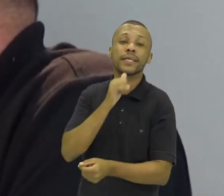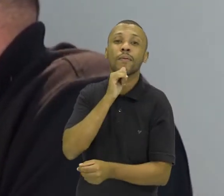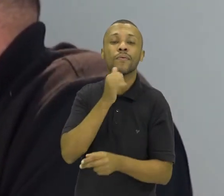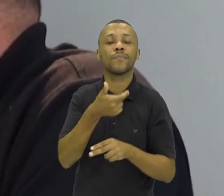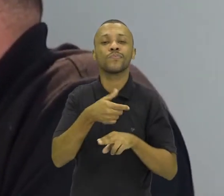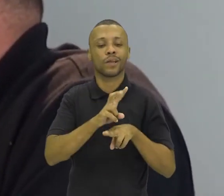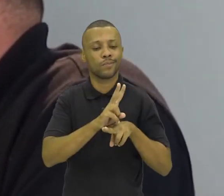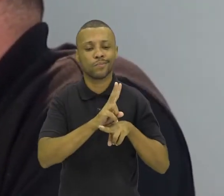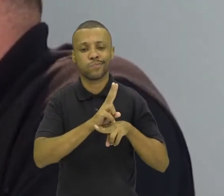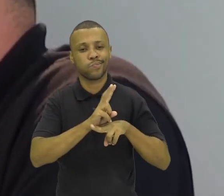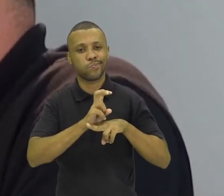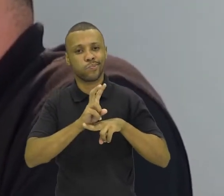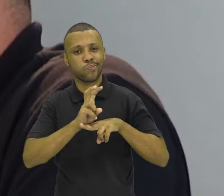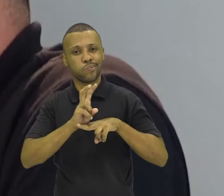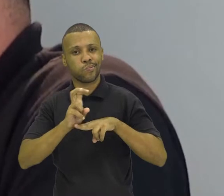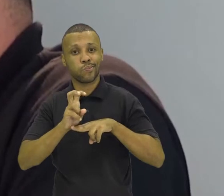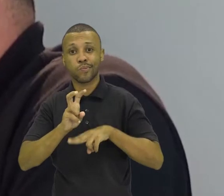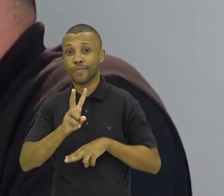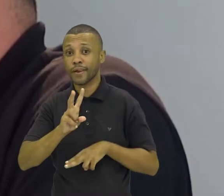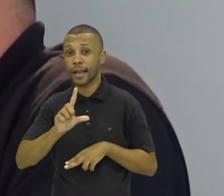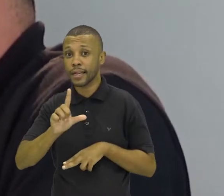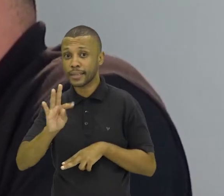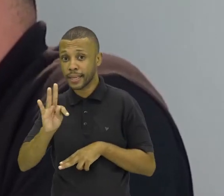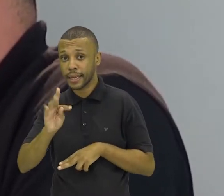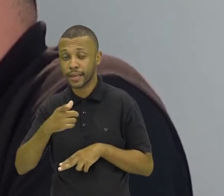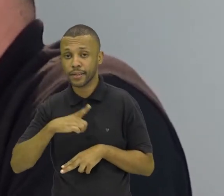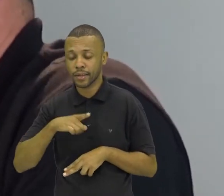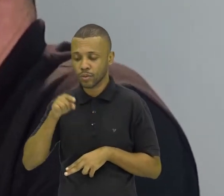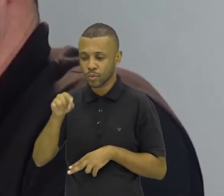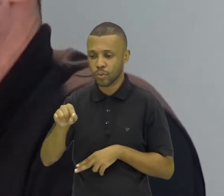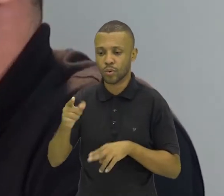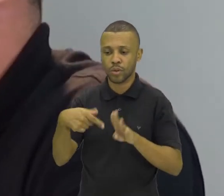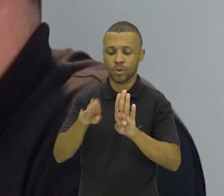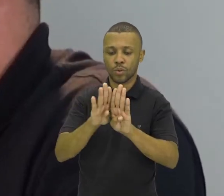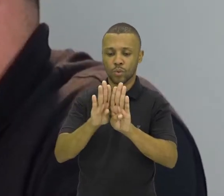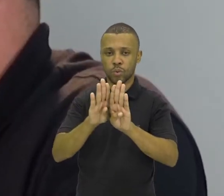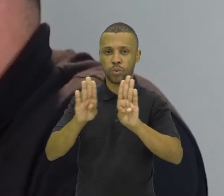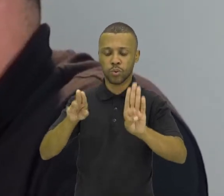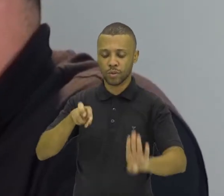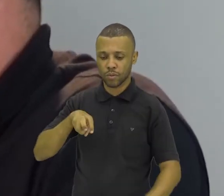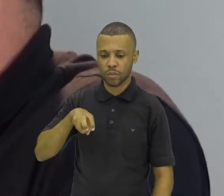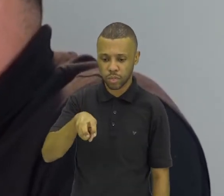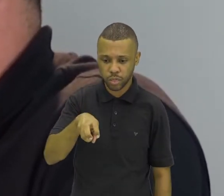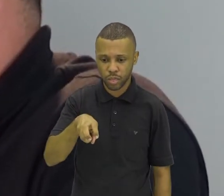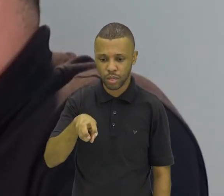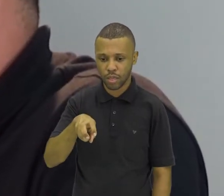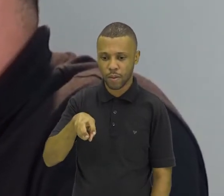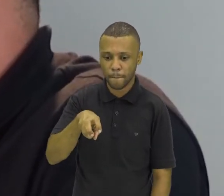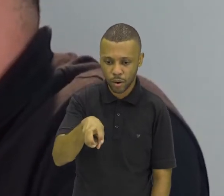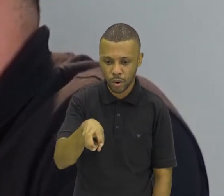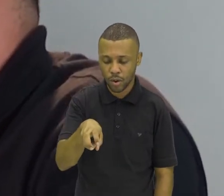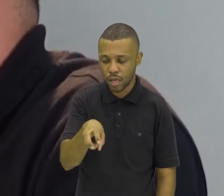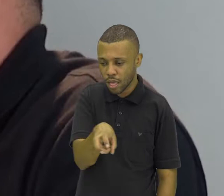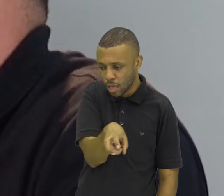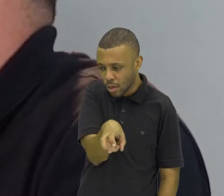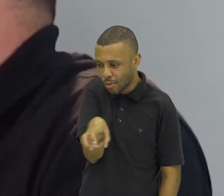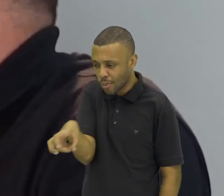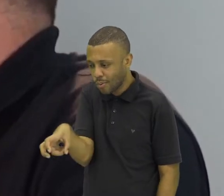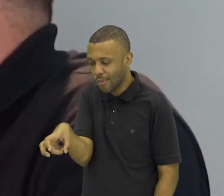de VLT, sim. Quando você chega, você desembarca, você tem, num lado você tem uma rampa, do outro lado você tem uma